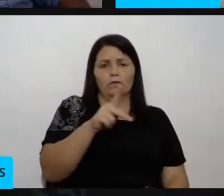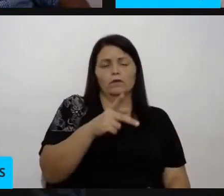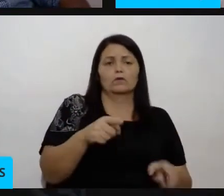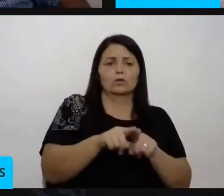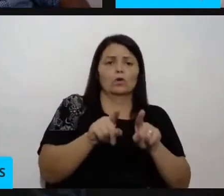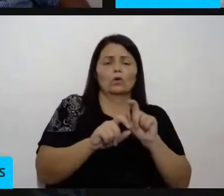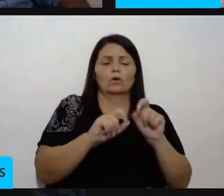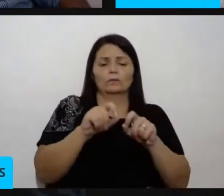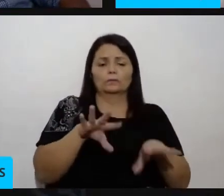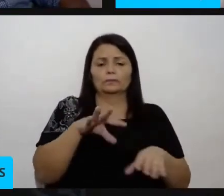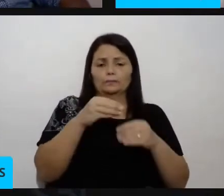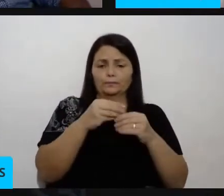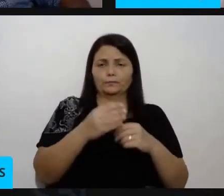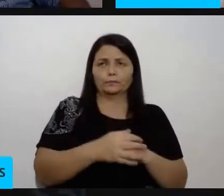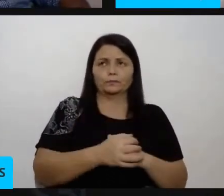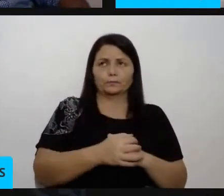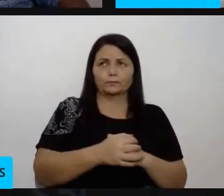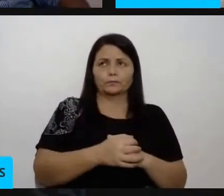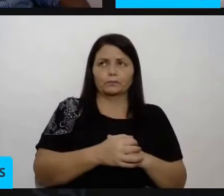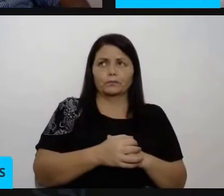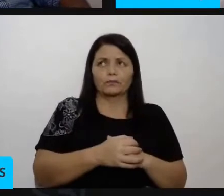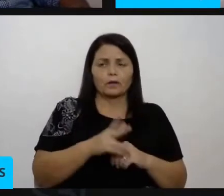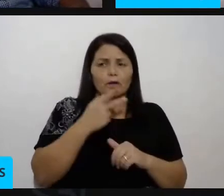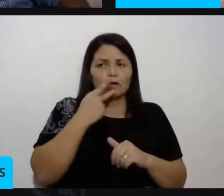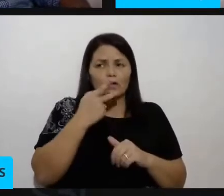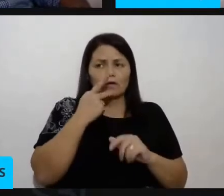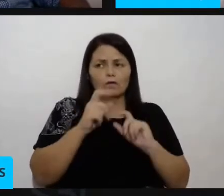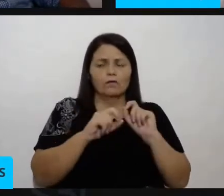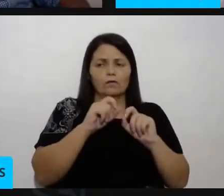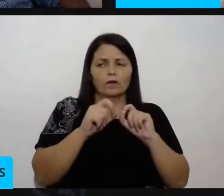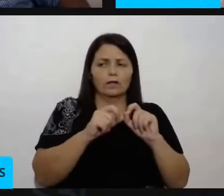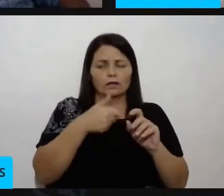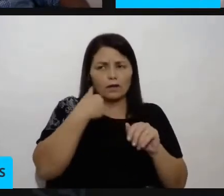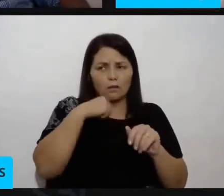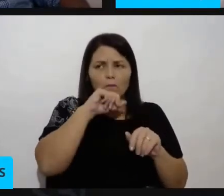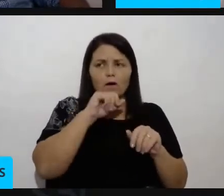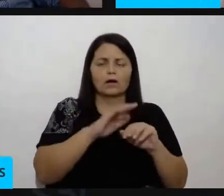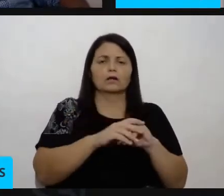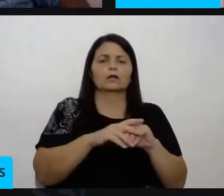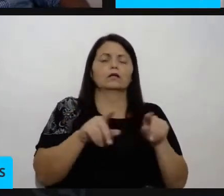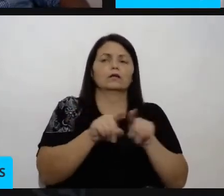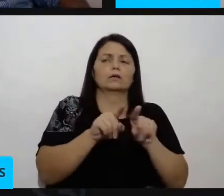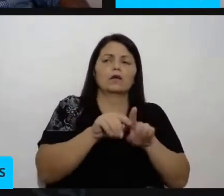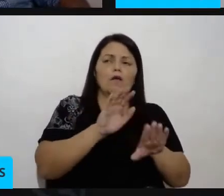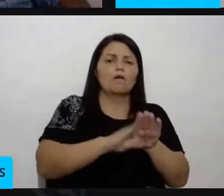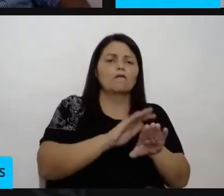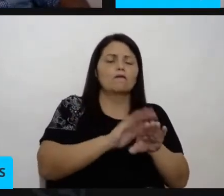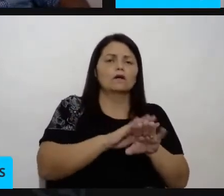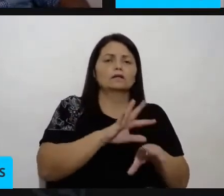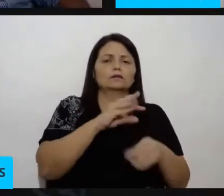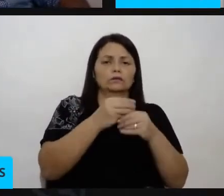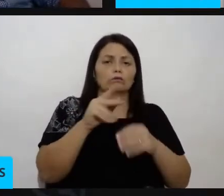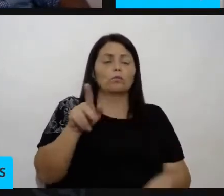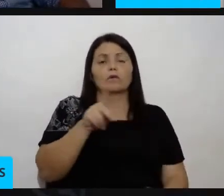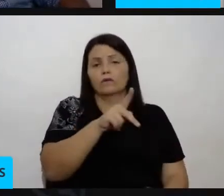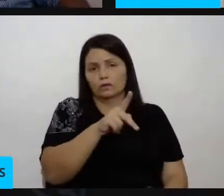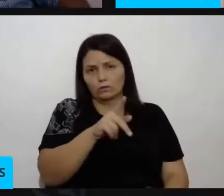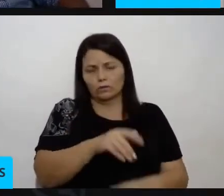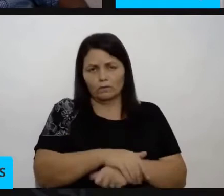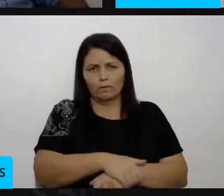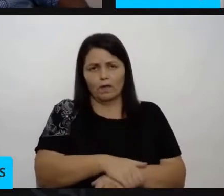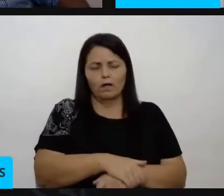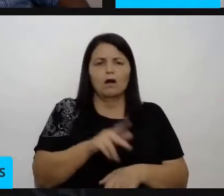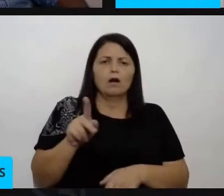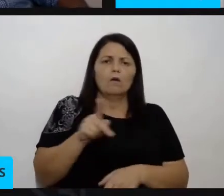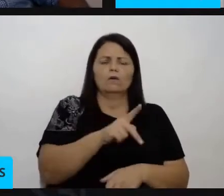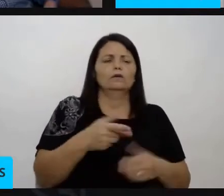fazer um adendo, porque eu falei muito da mãe, mas há de se fazer também um adendo de falar do professor, porque o